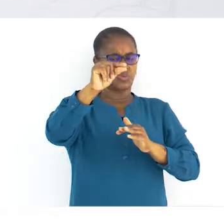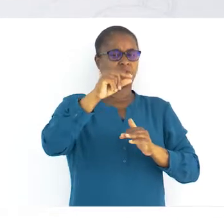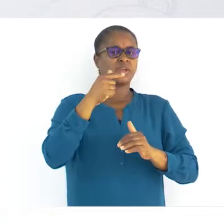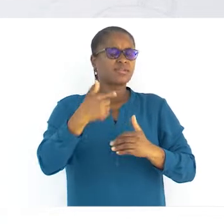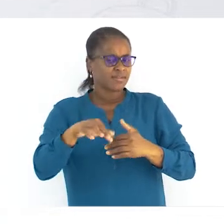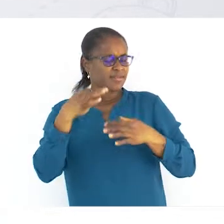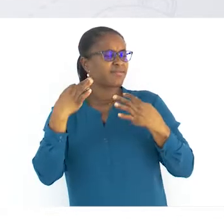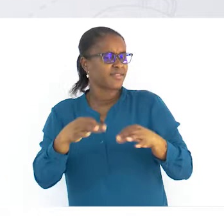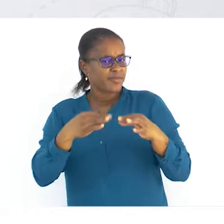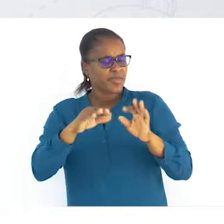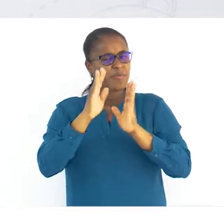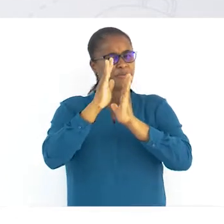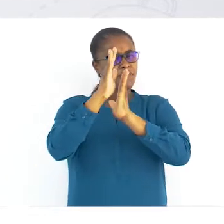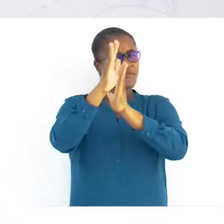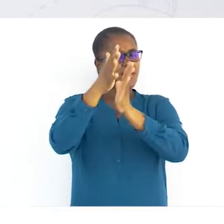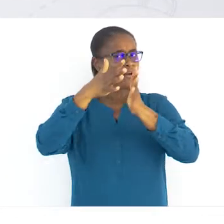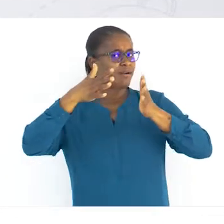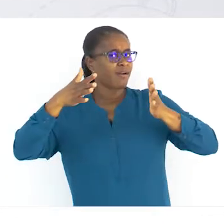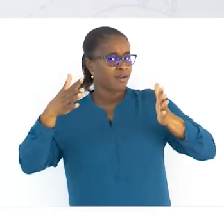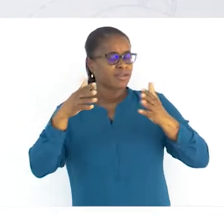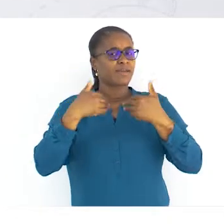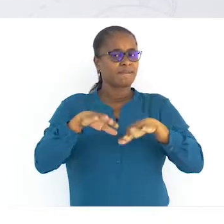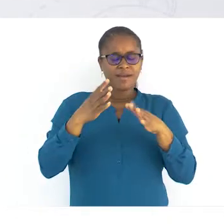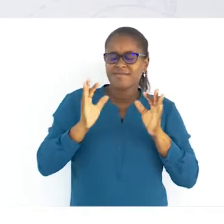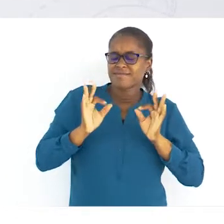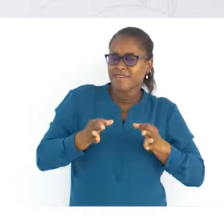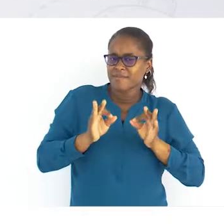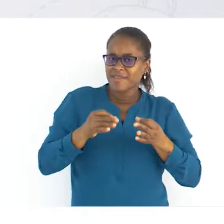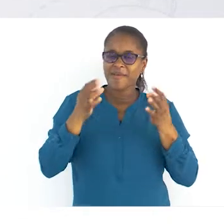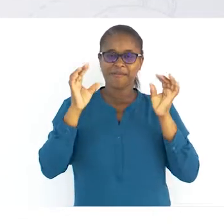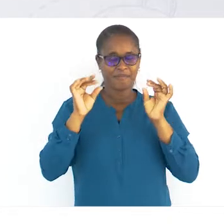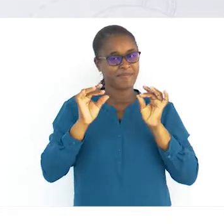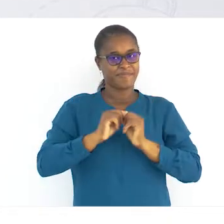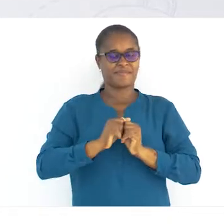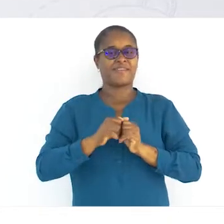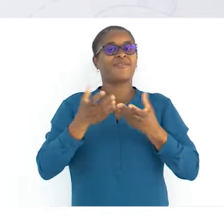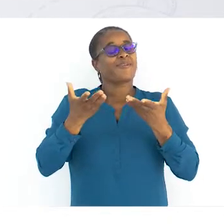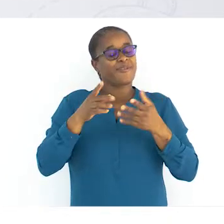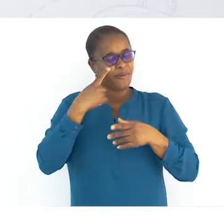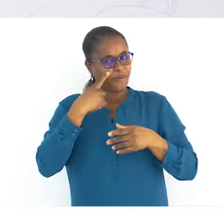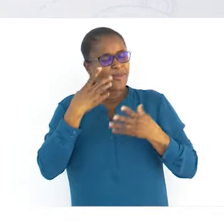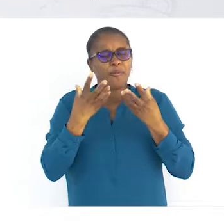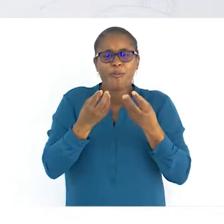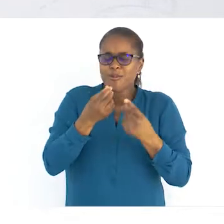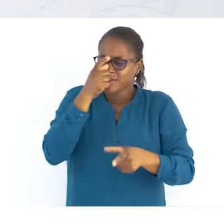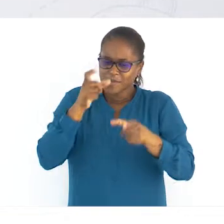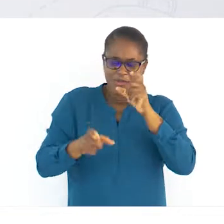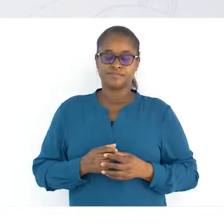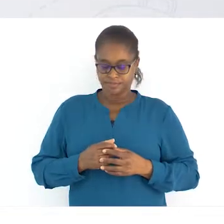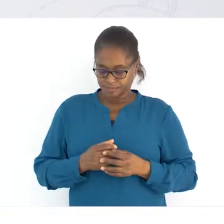sempre filas tão grandes, mas são sempre tão divertidos. E acabamos por conhecer muitas